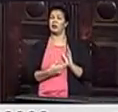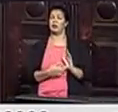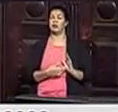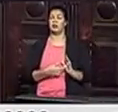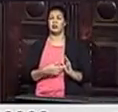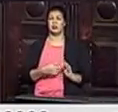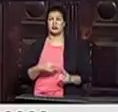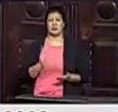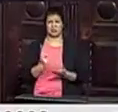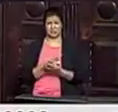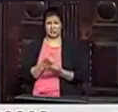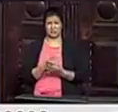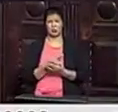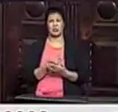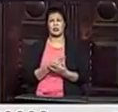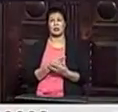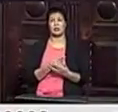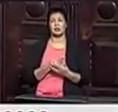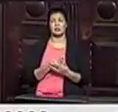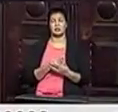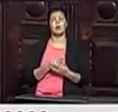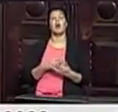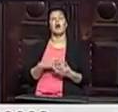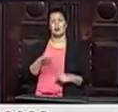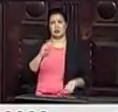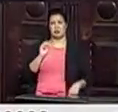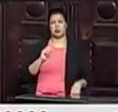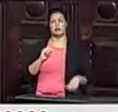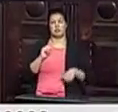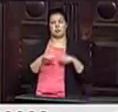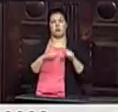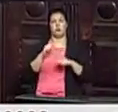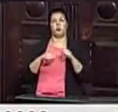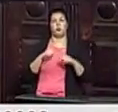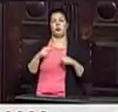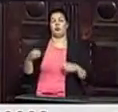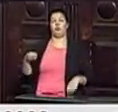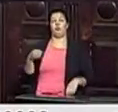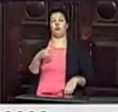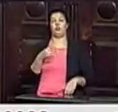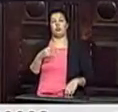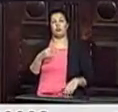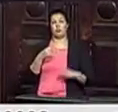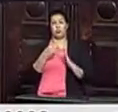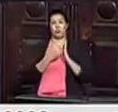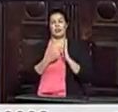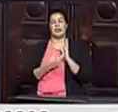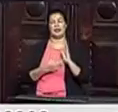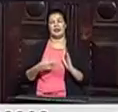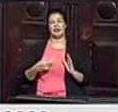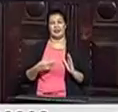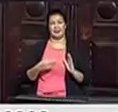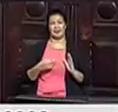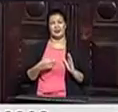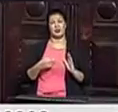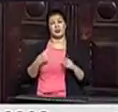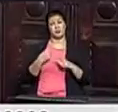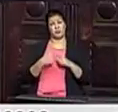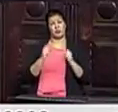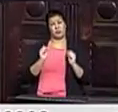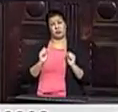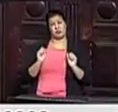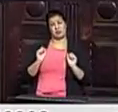está dando errado, agora vão mexer para ter uma nova regra que volte a dar certo para o